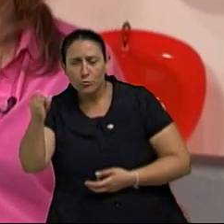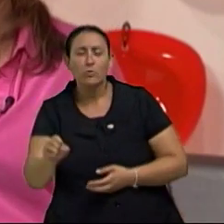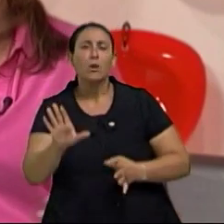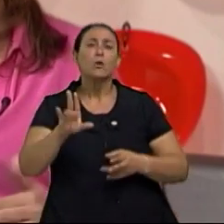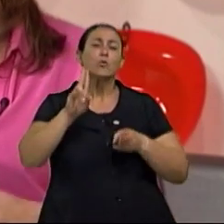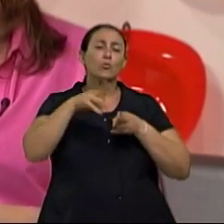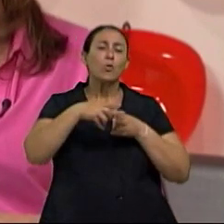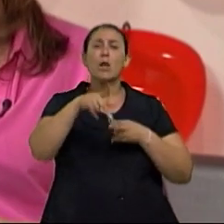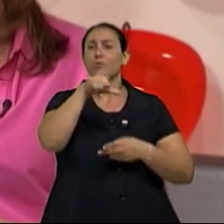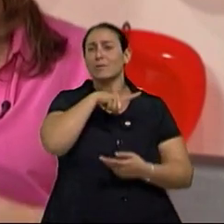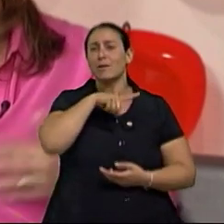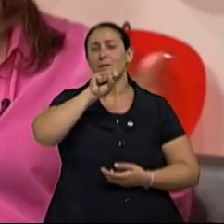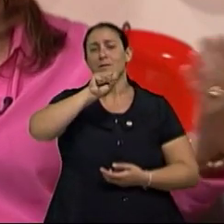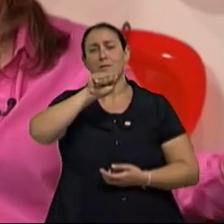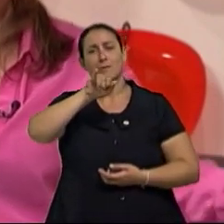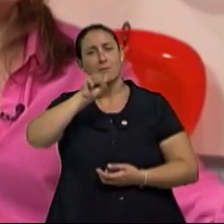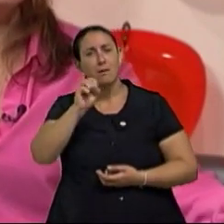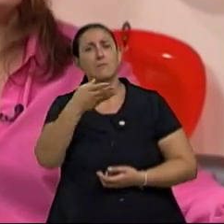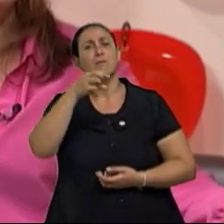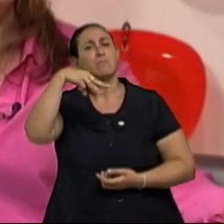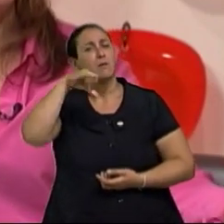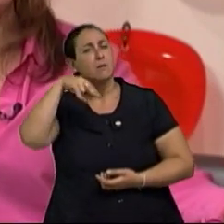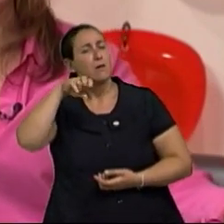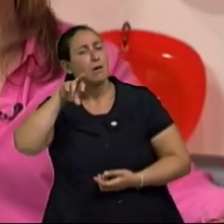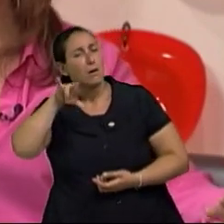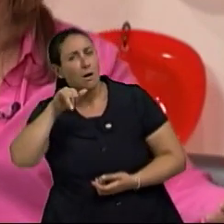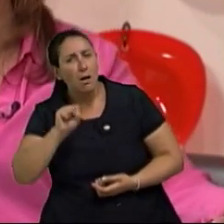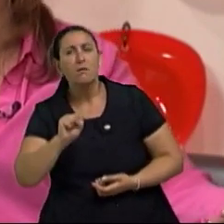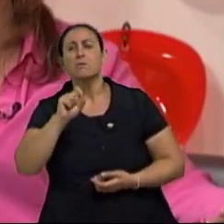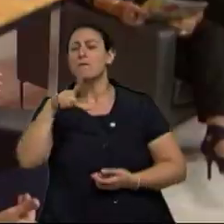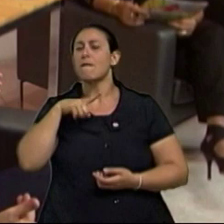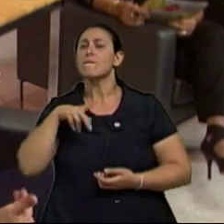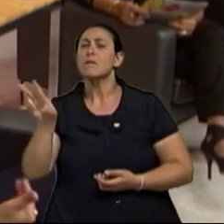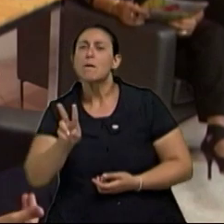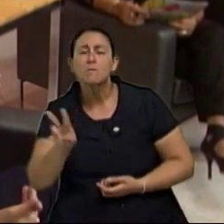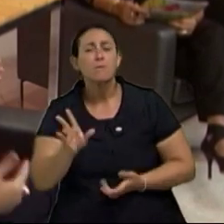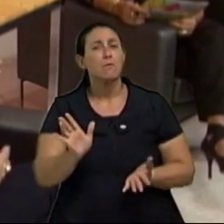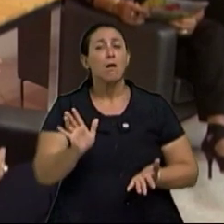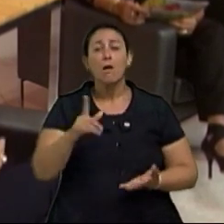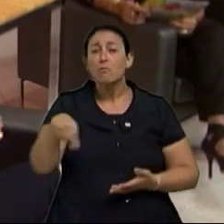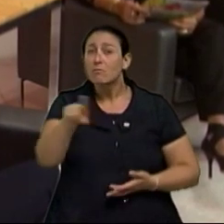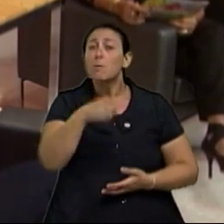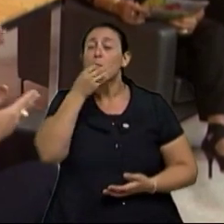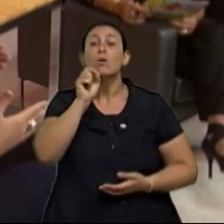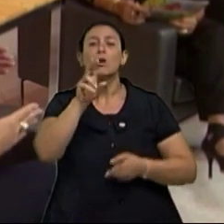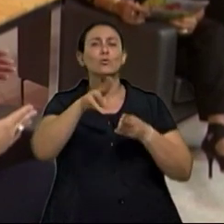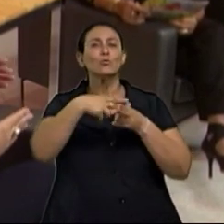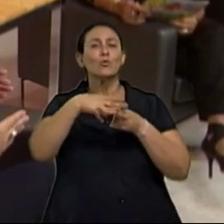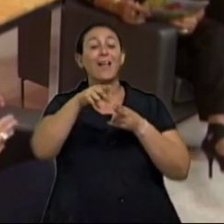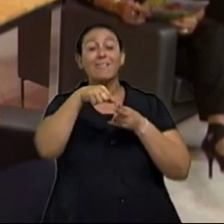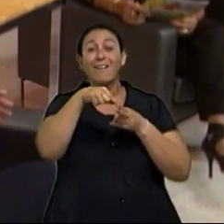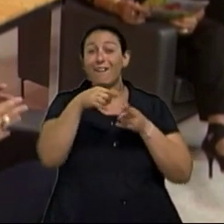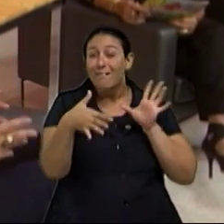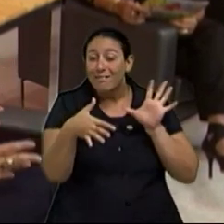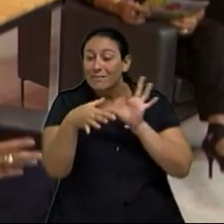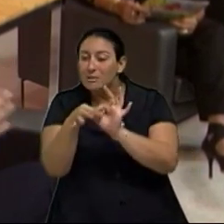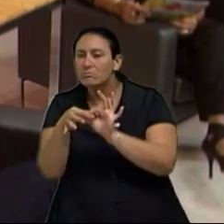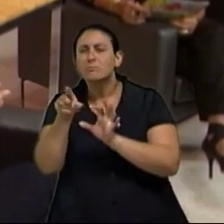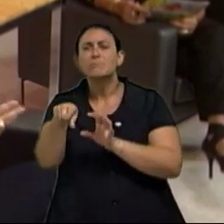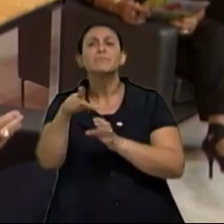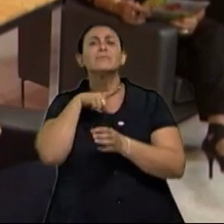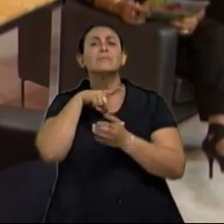sais minerais, as vitaminas. Uma coisa muito que tem muito, assim, benefício é o chocolate aliado a essas...